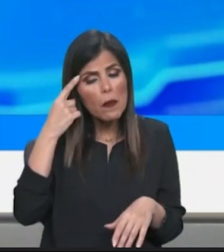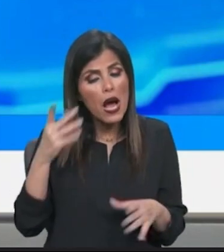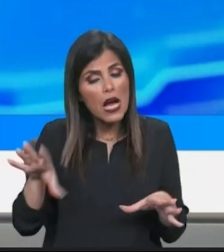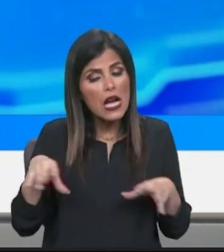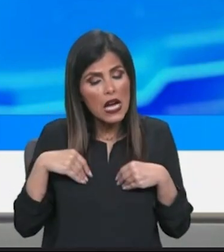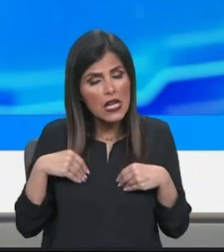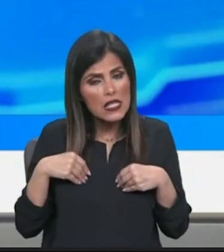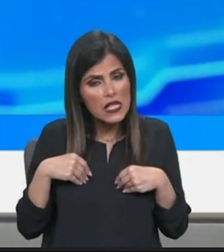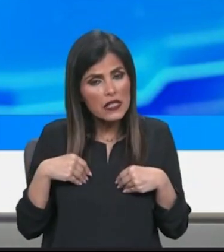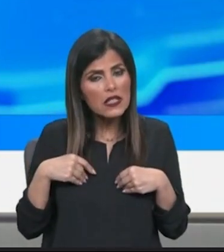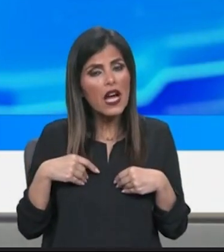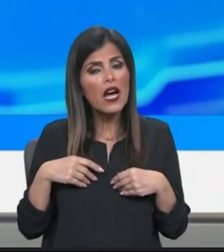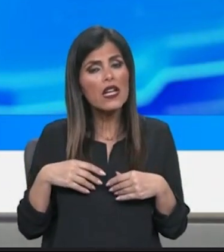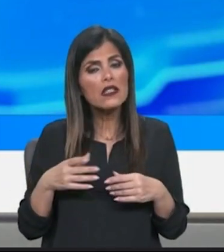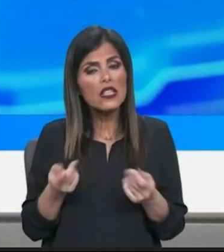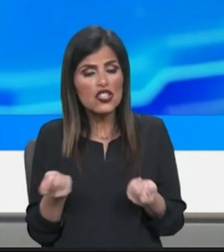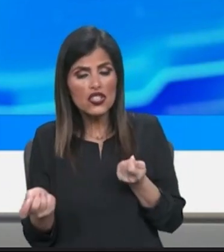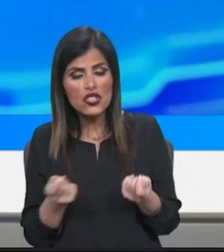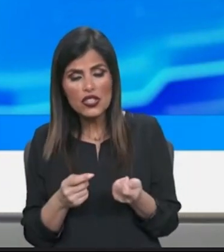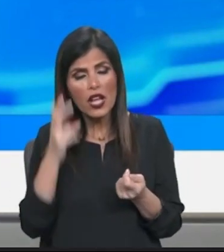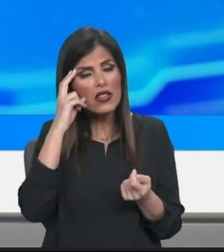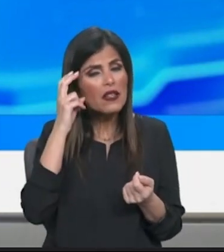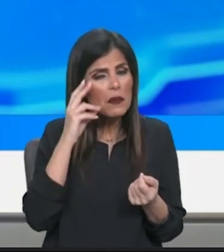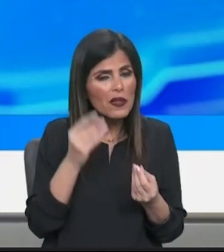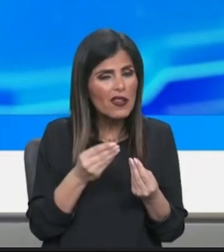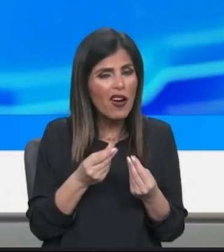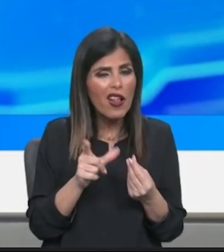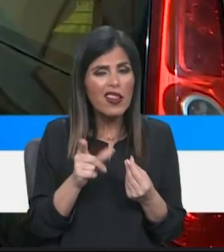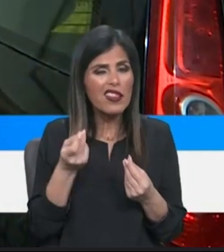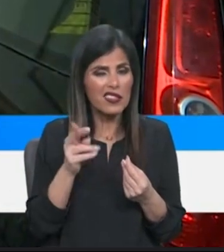de biorresíduos, mas nem todos o estão a fazer.